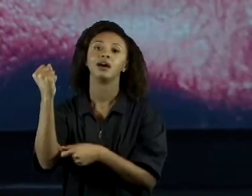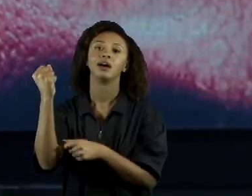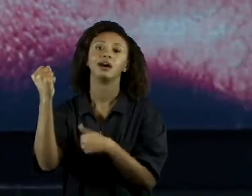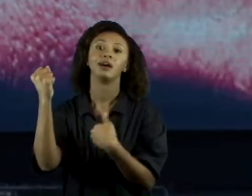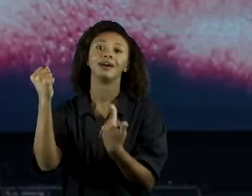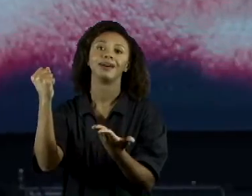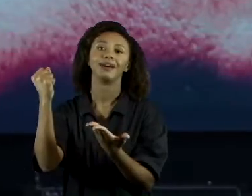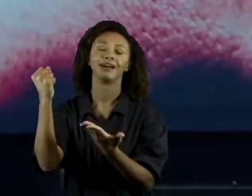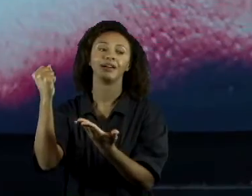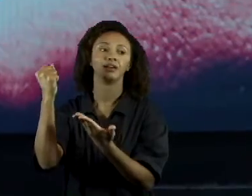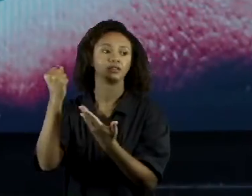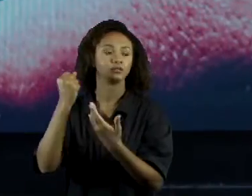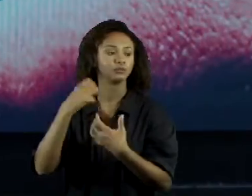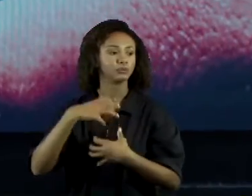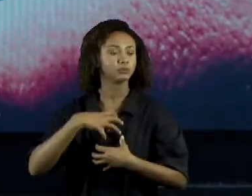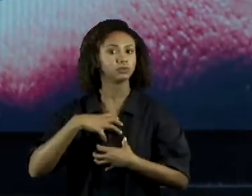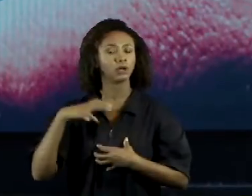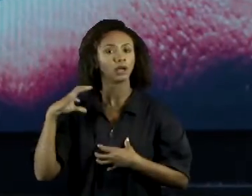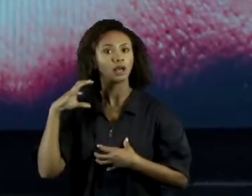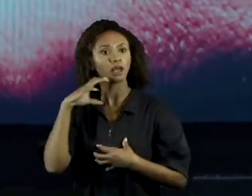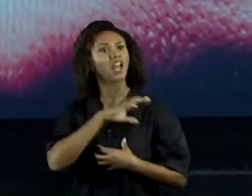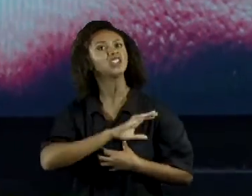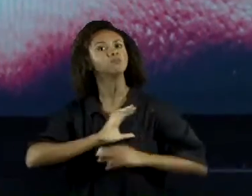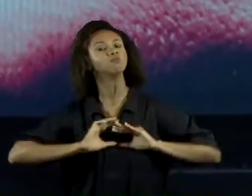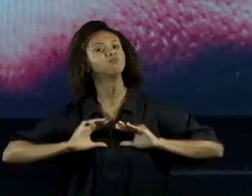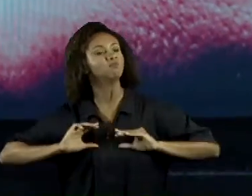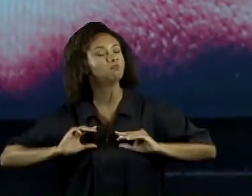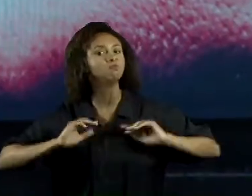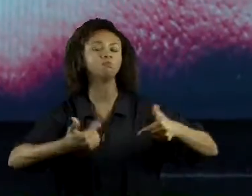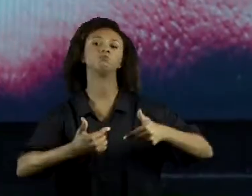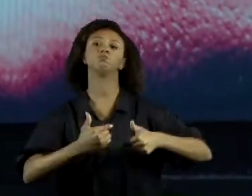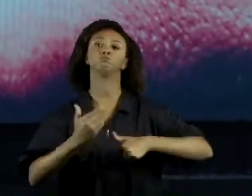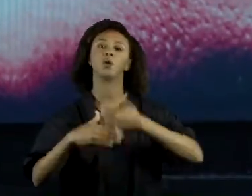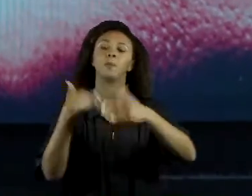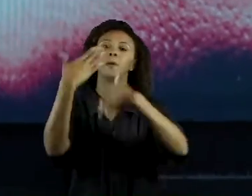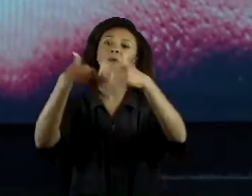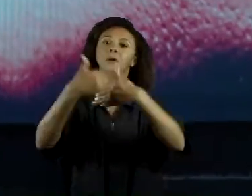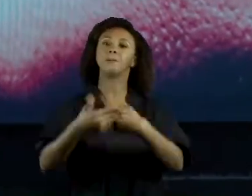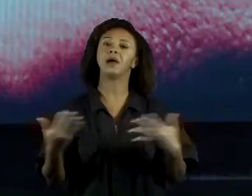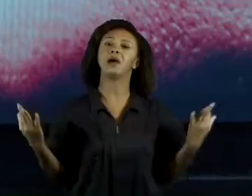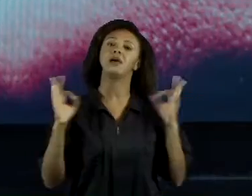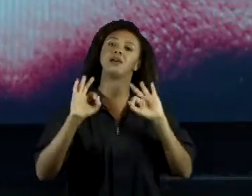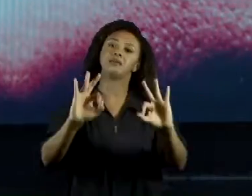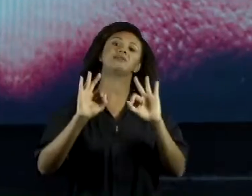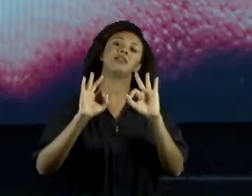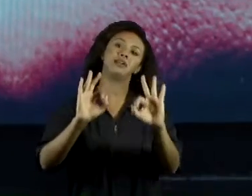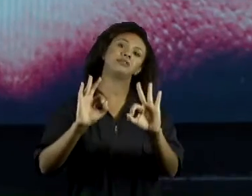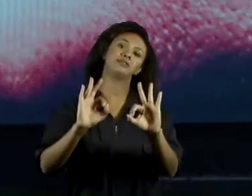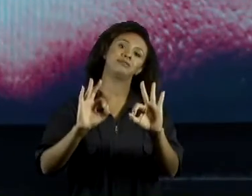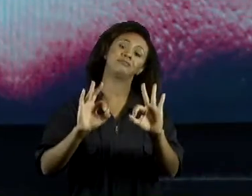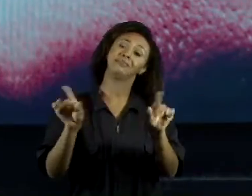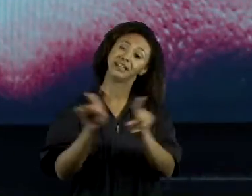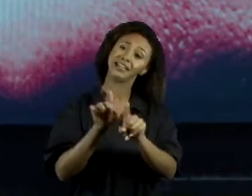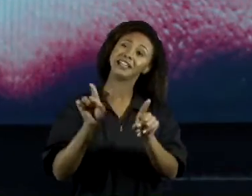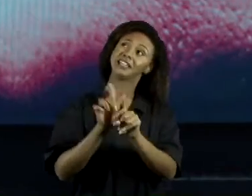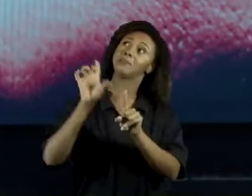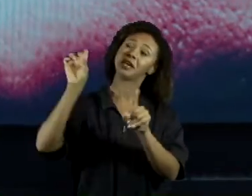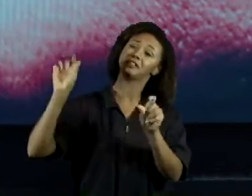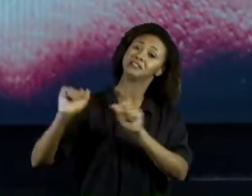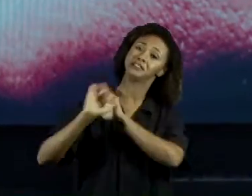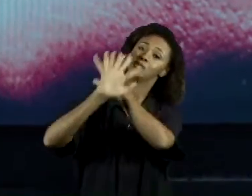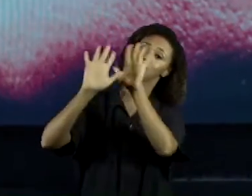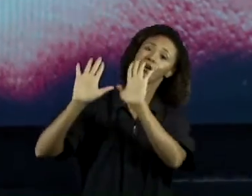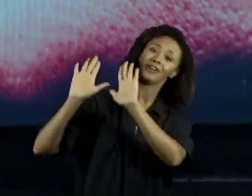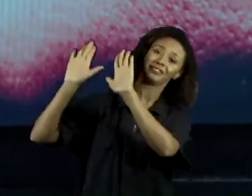que vai te levar ao sucesso, à excelência e à glória de Deus. O resultado, portanto,